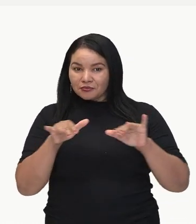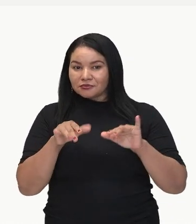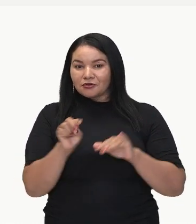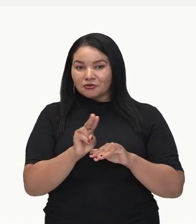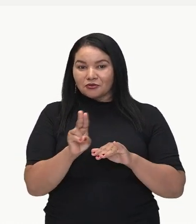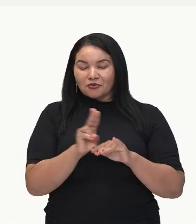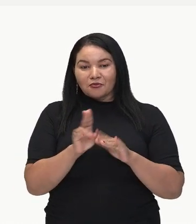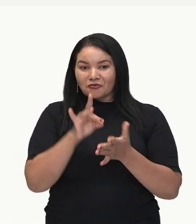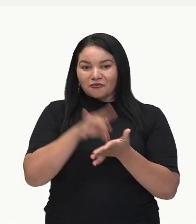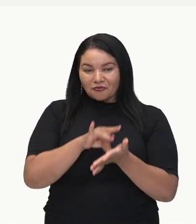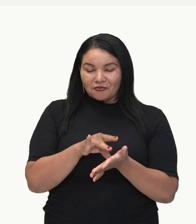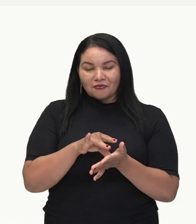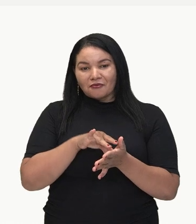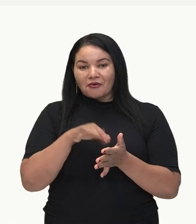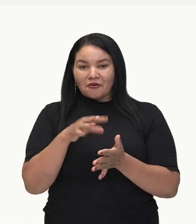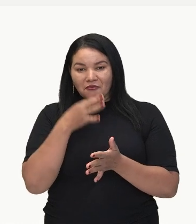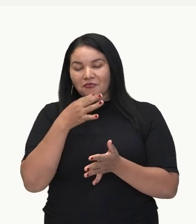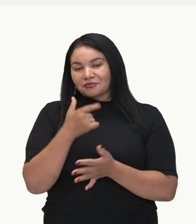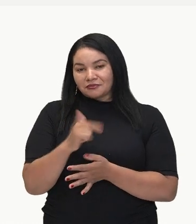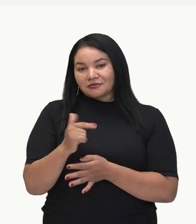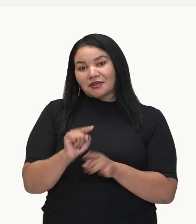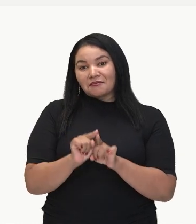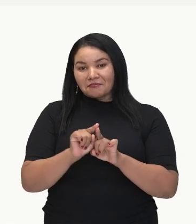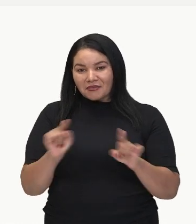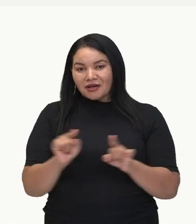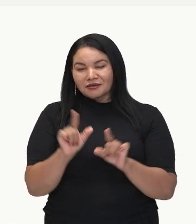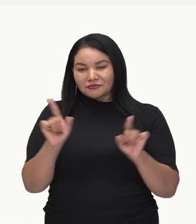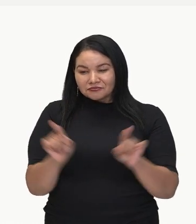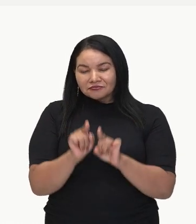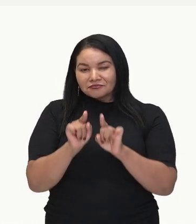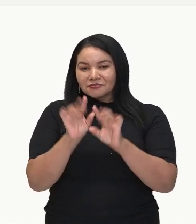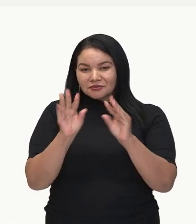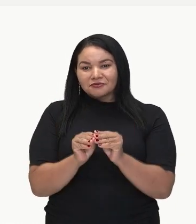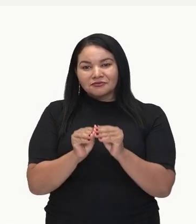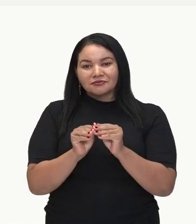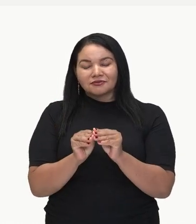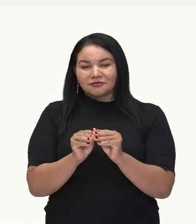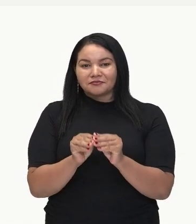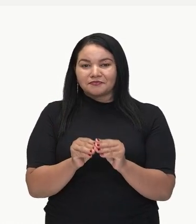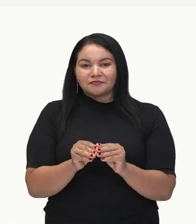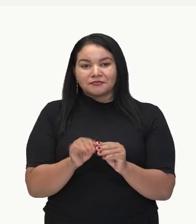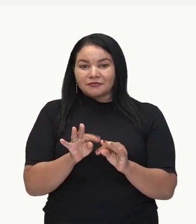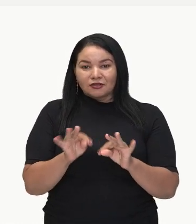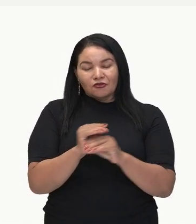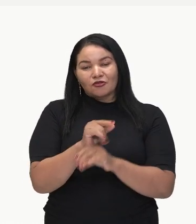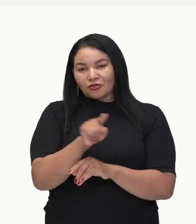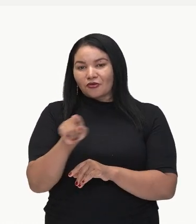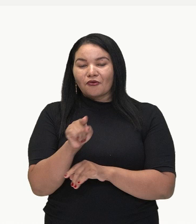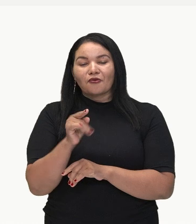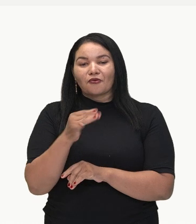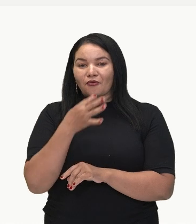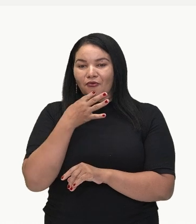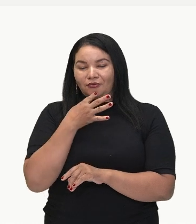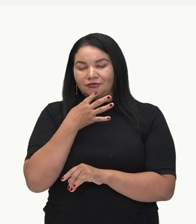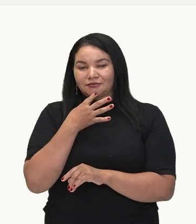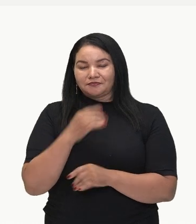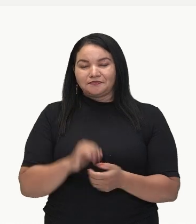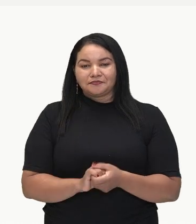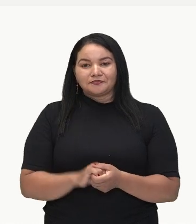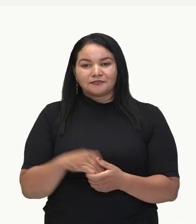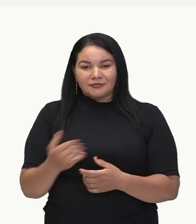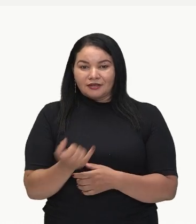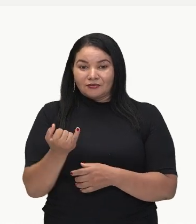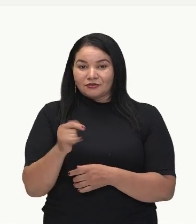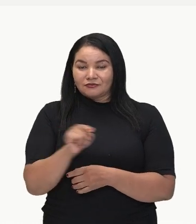real dela, mas nós reduzimos, abreviamos essa palavra e todos nós conhecemos, né? Então, é importante que